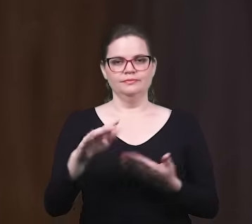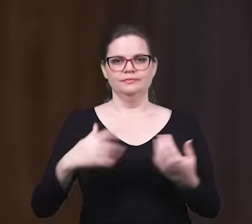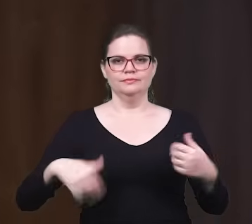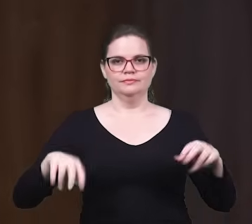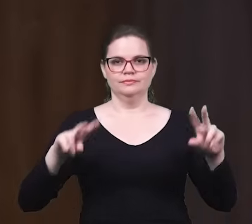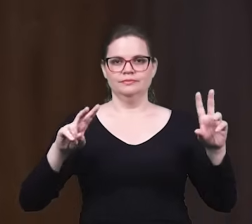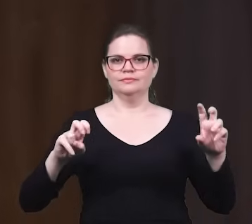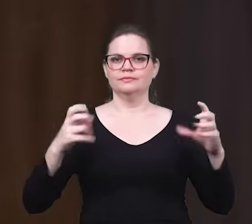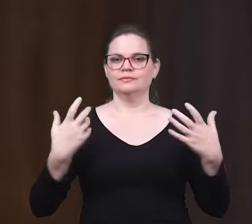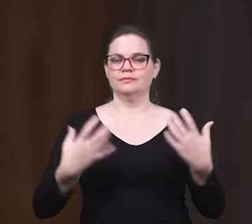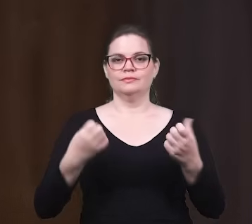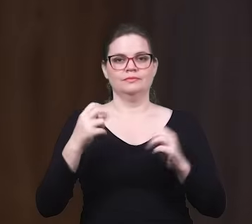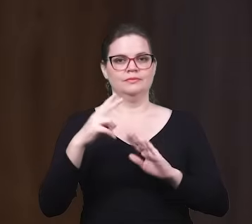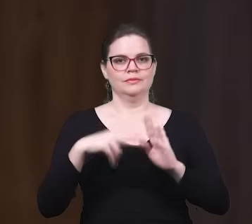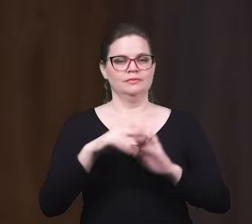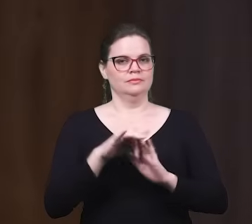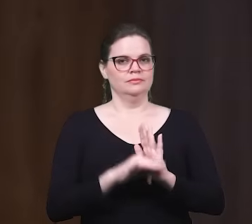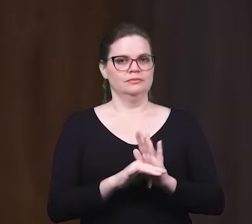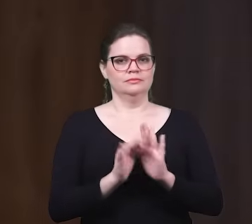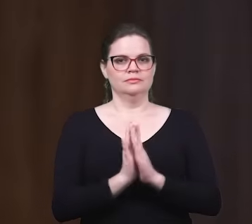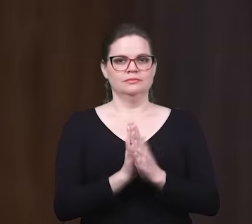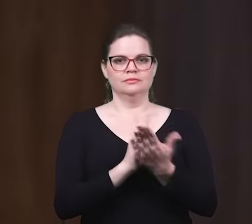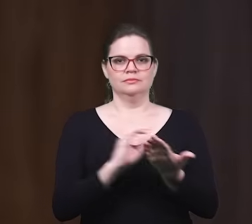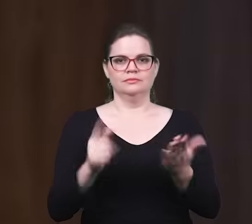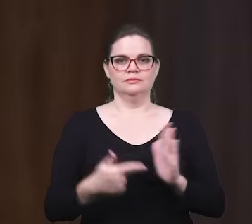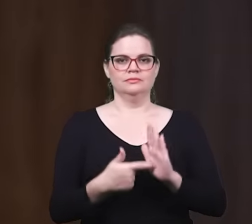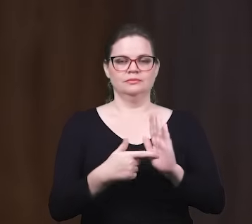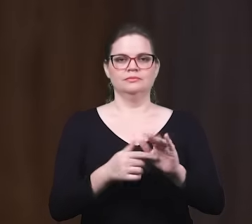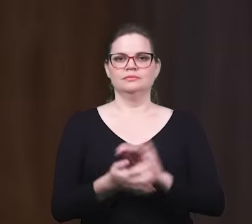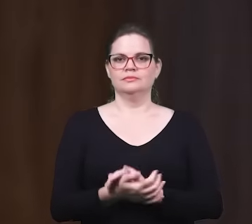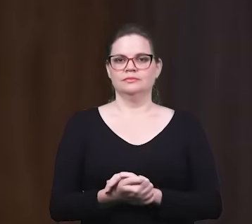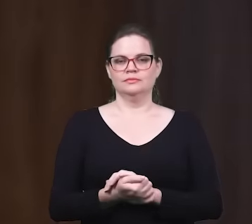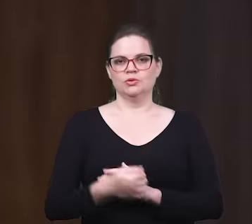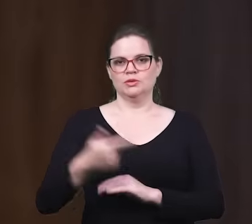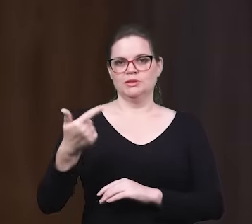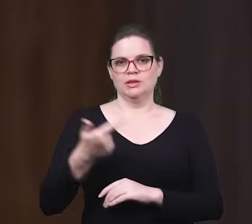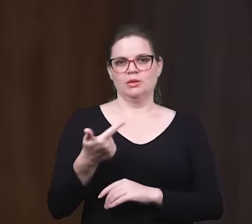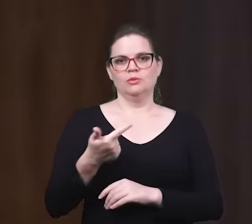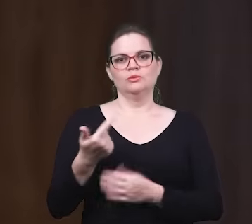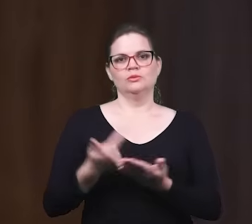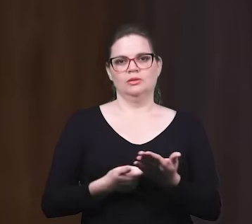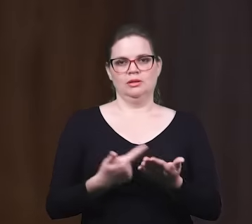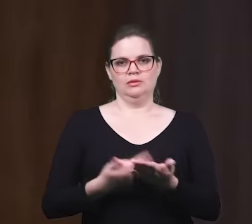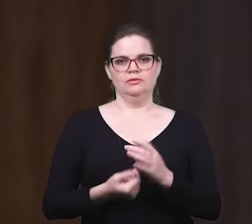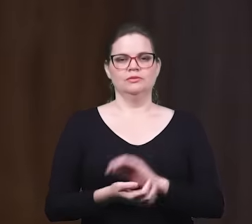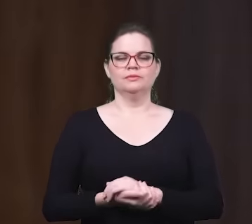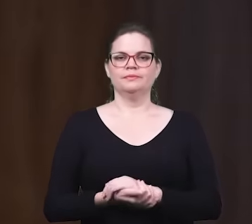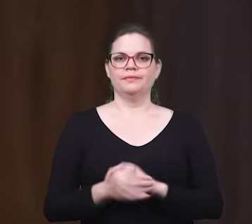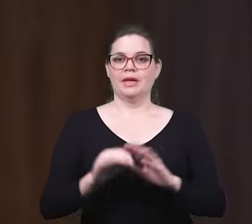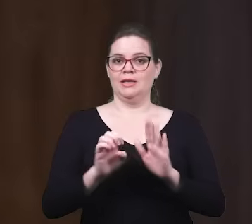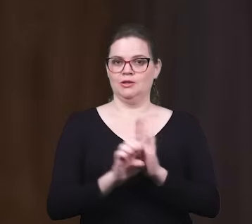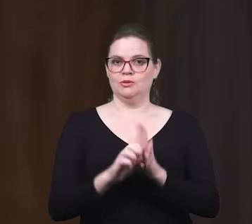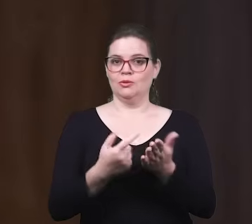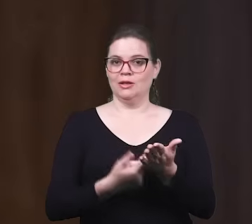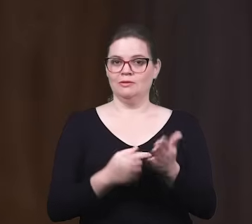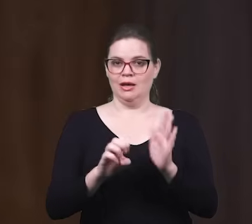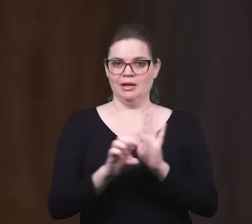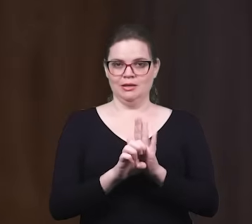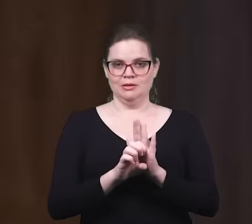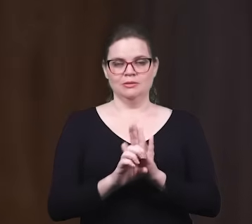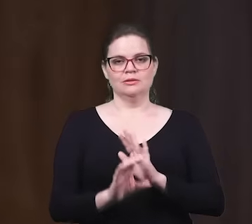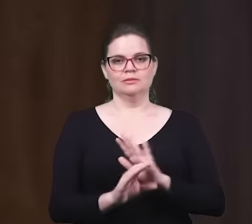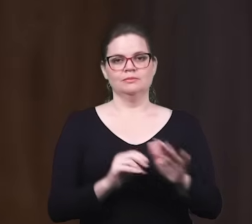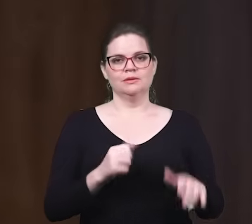da Palavra de Deus que está registrado no segundo livro da Bíblia, livro de Êxodo, no capítulo